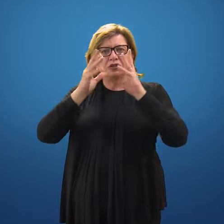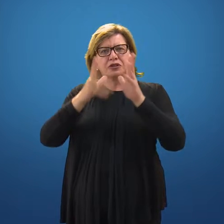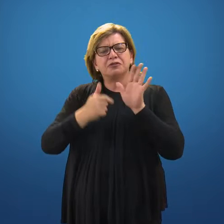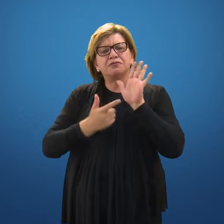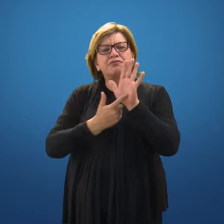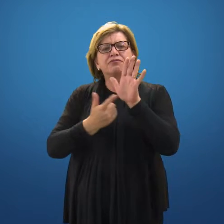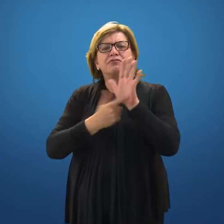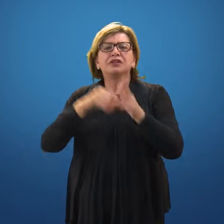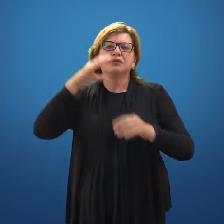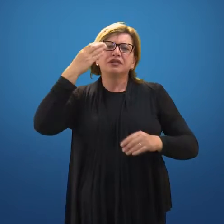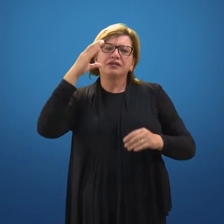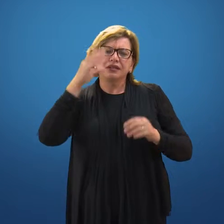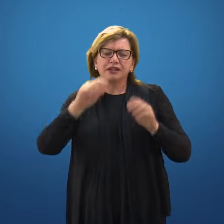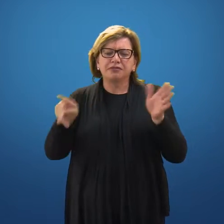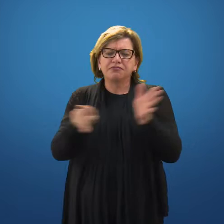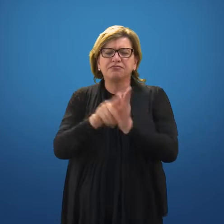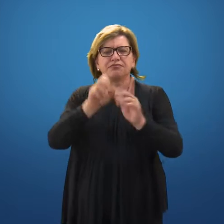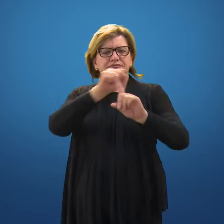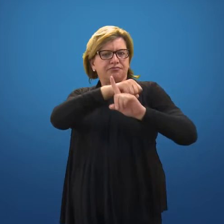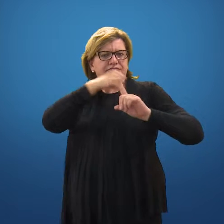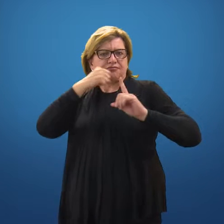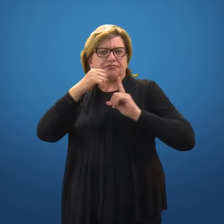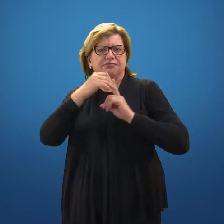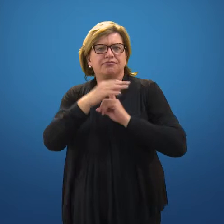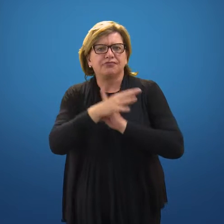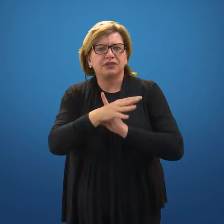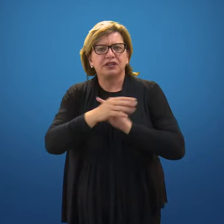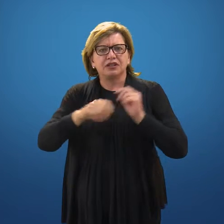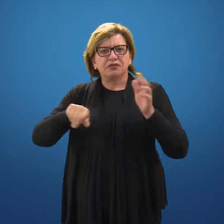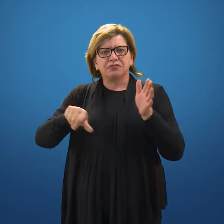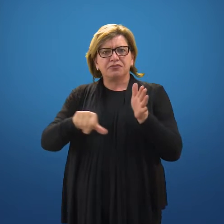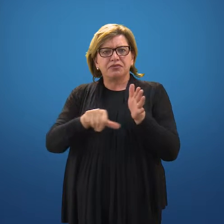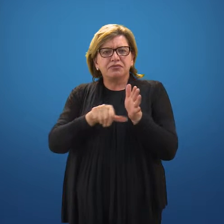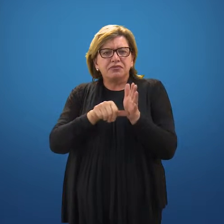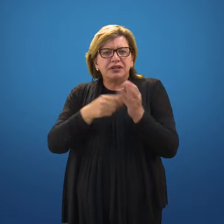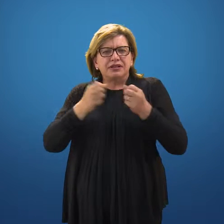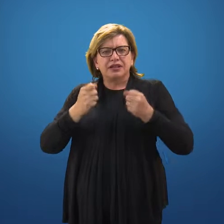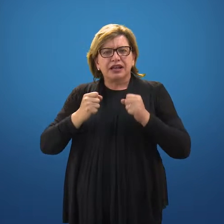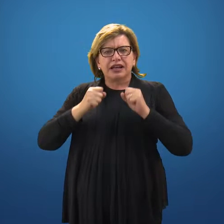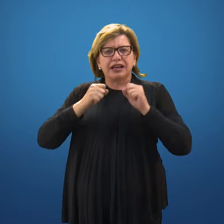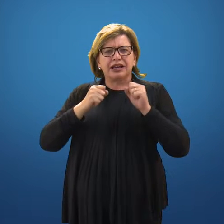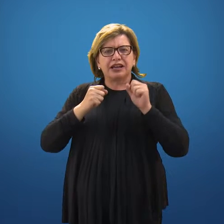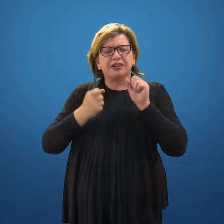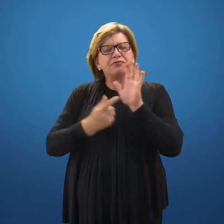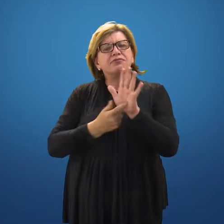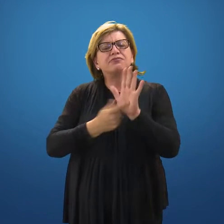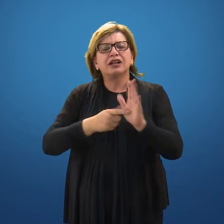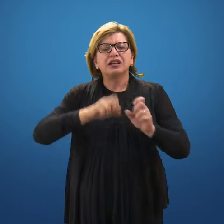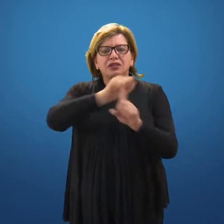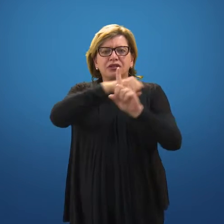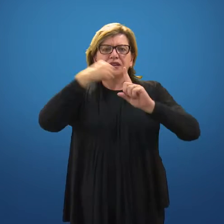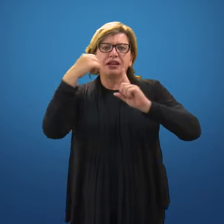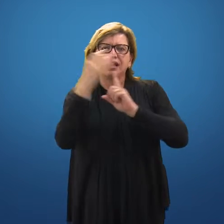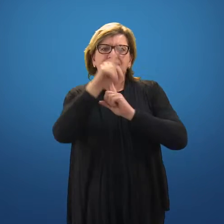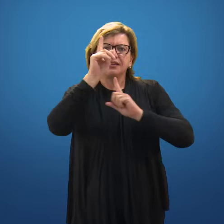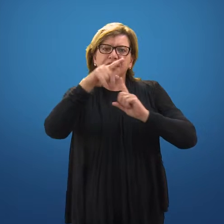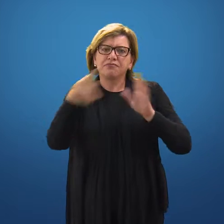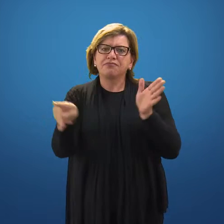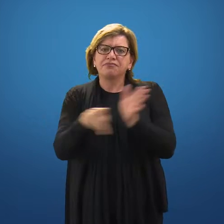propôs uma ciência para a sociedade. Foi um dos primeiros a propor a sociedade enquanto um campo do conhecimento